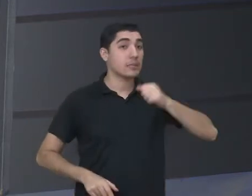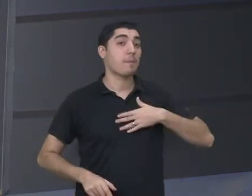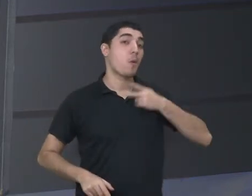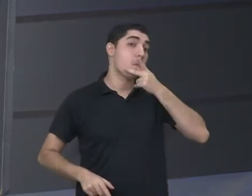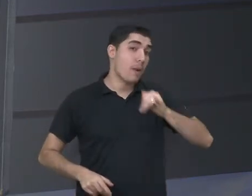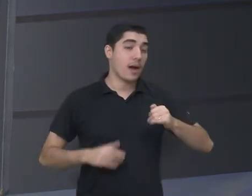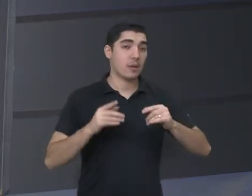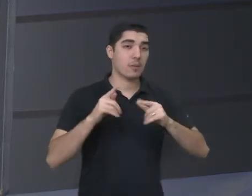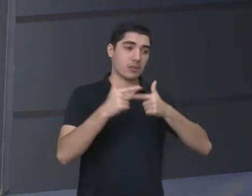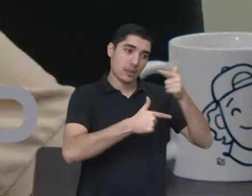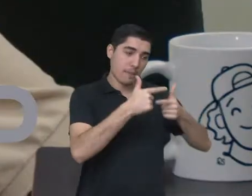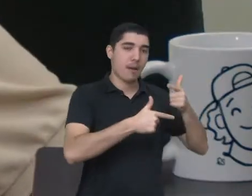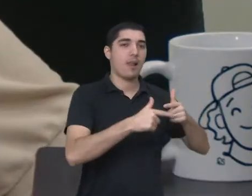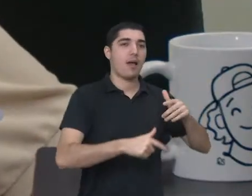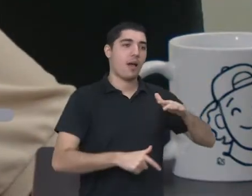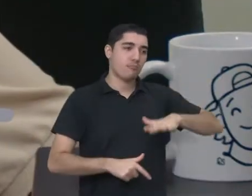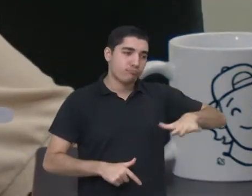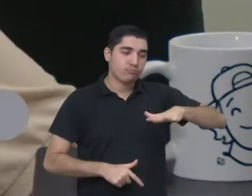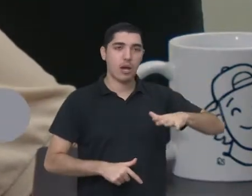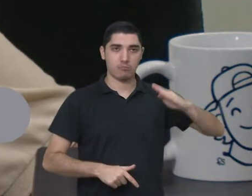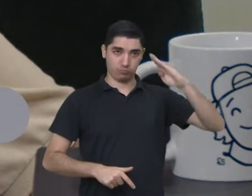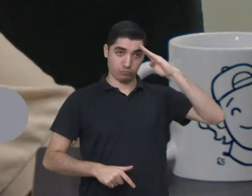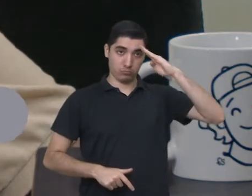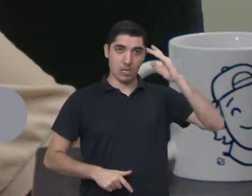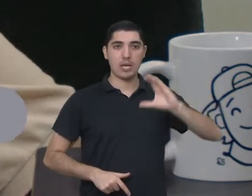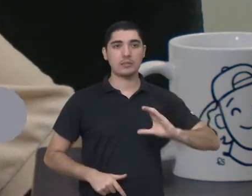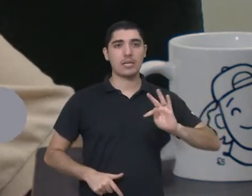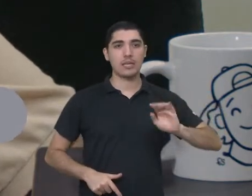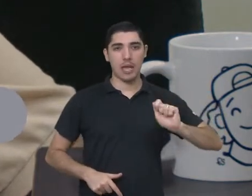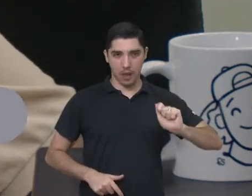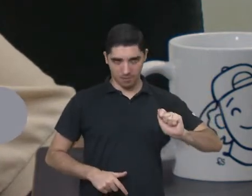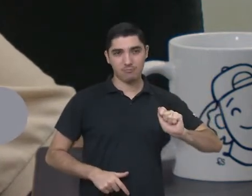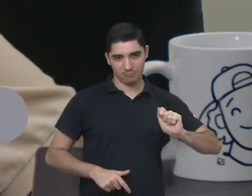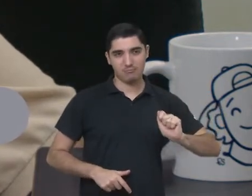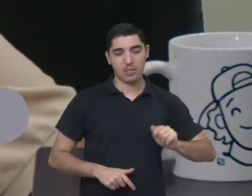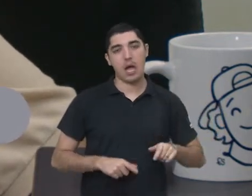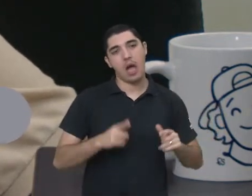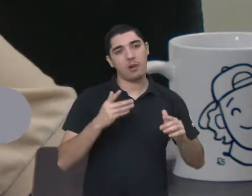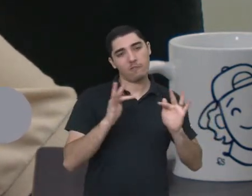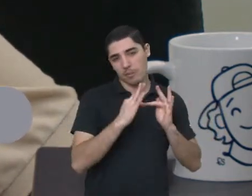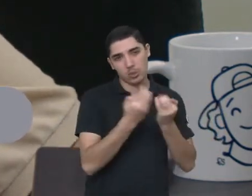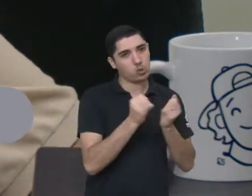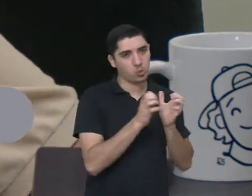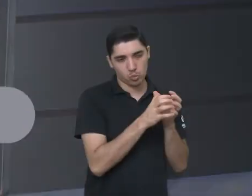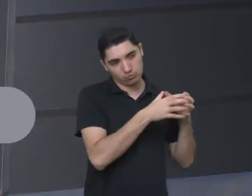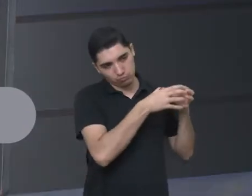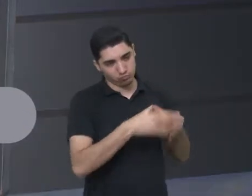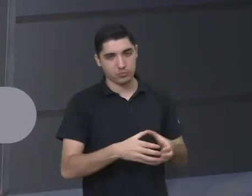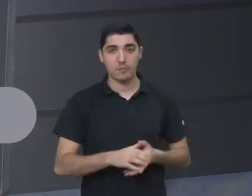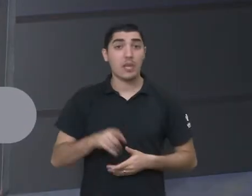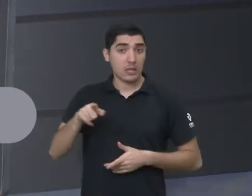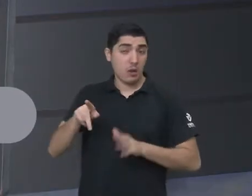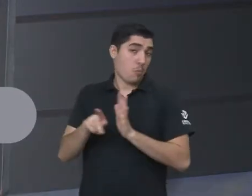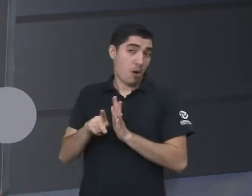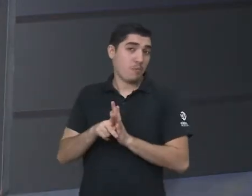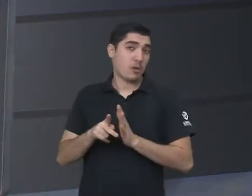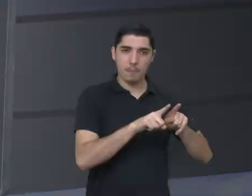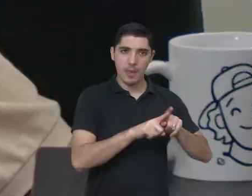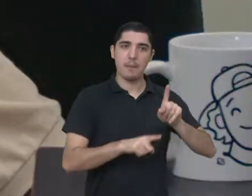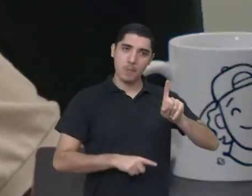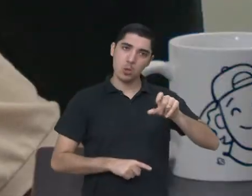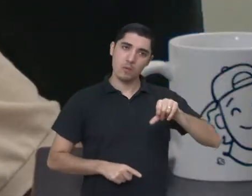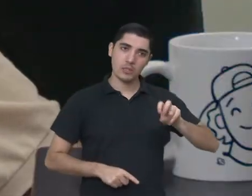Vamos agora para a nossa conversa e hoje eu vou chamar Edson Fonseca, um radialista da nossa cidade. Então, sem mais delongas,